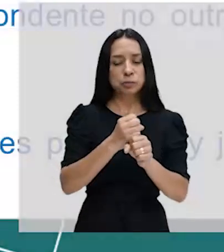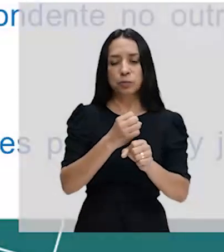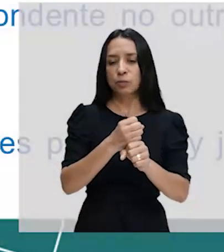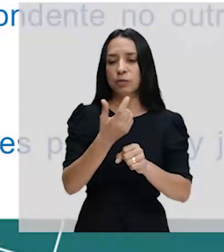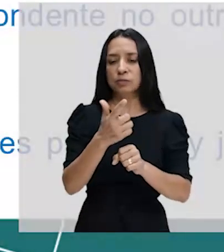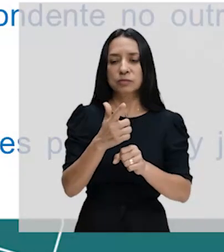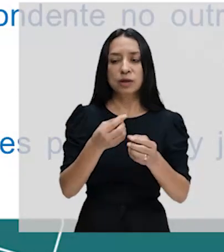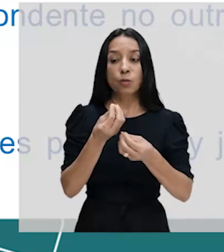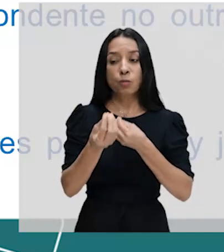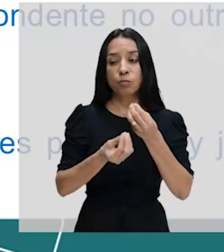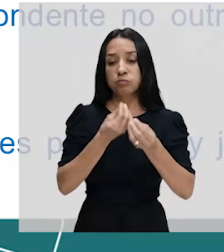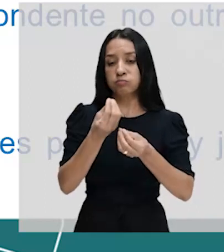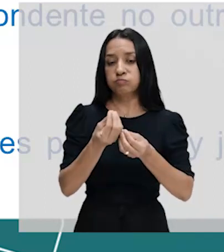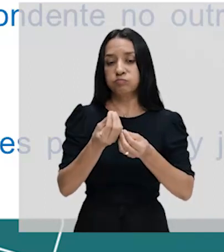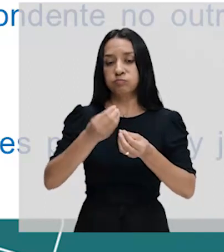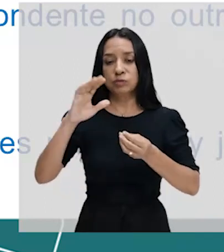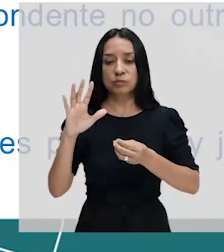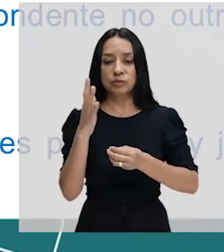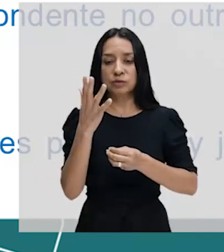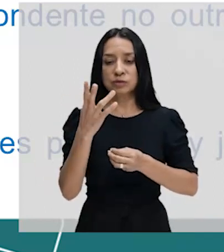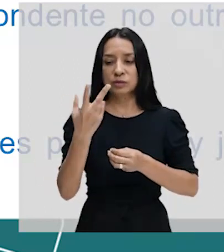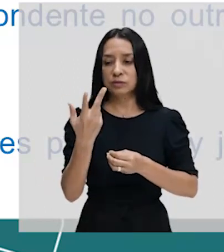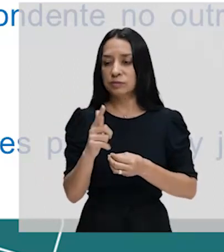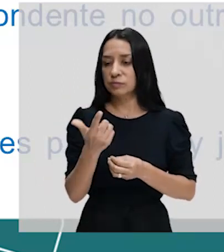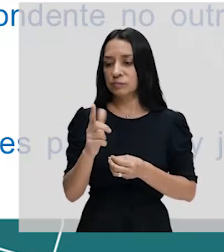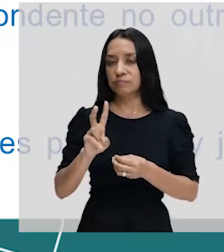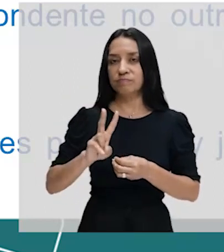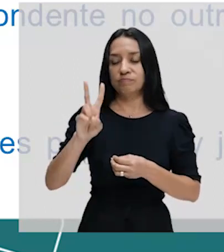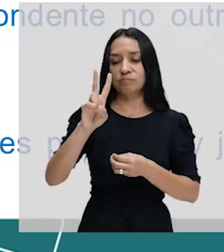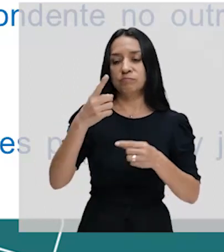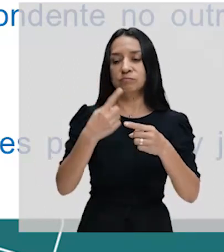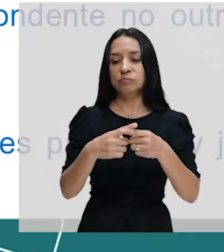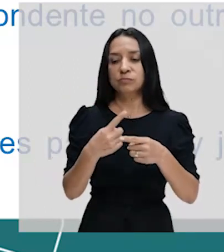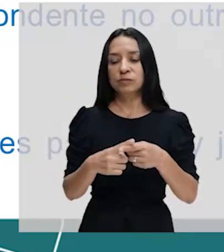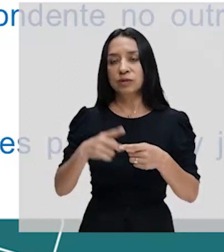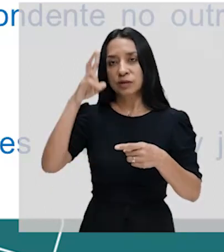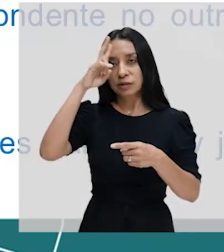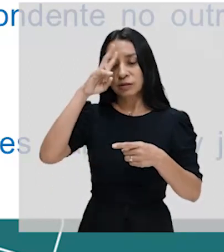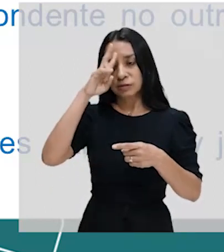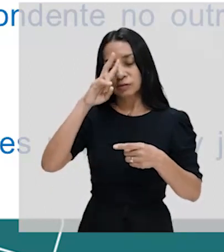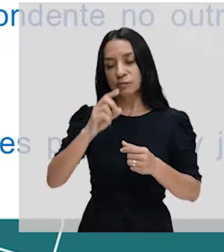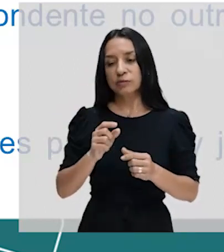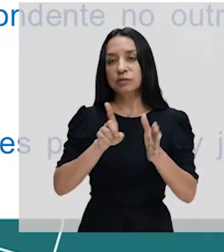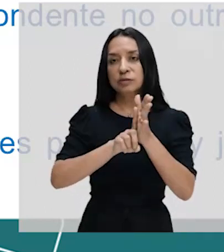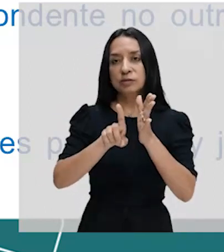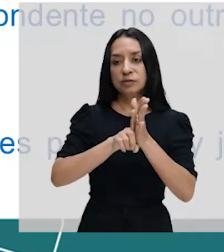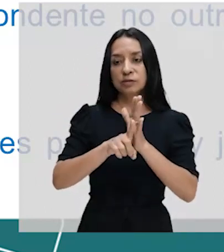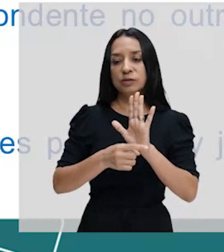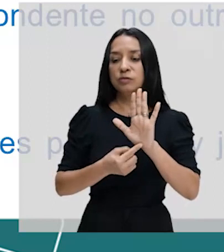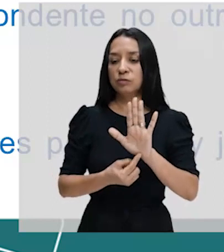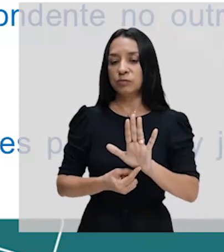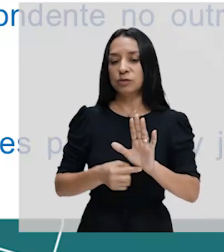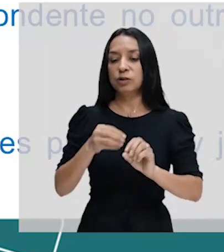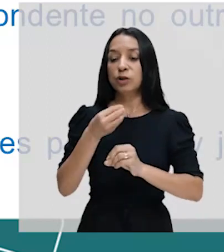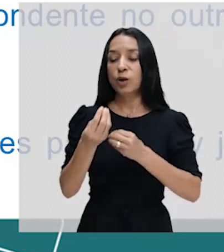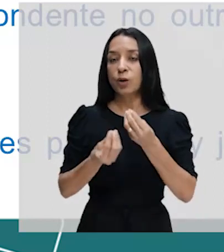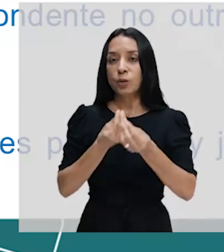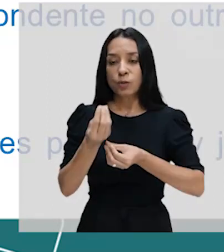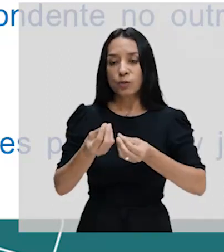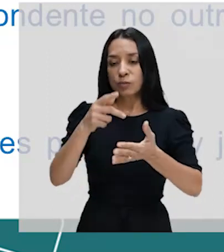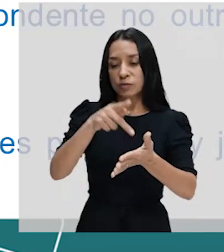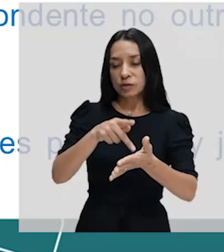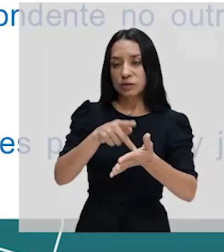como acontecer, né? Justamente porque, gente, lembra lá da questão que foi dada como verdadeira? X